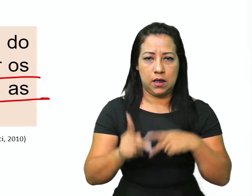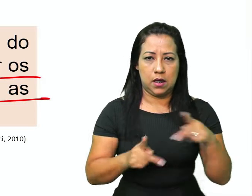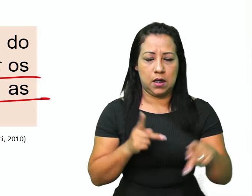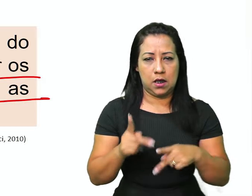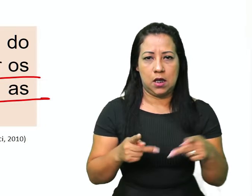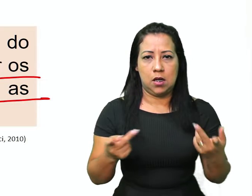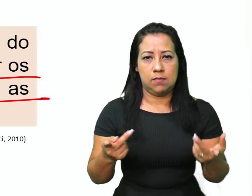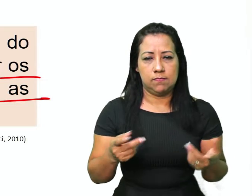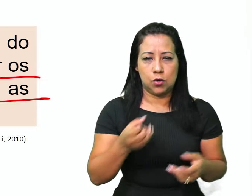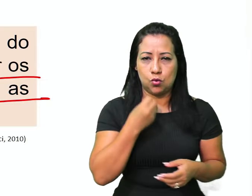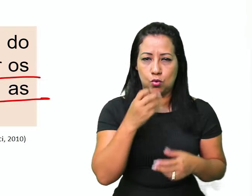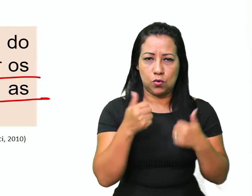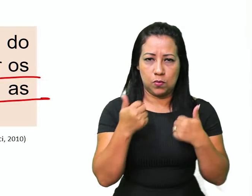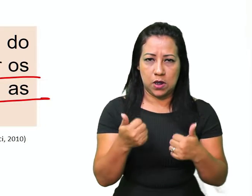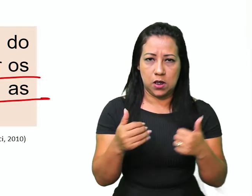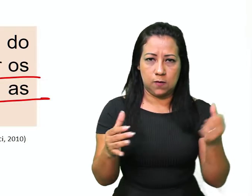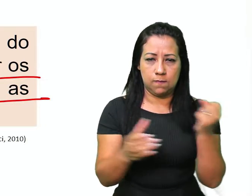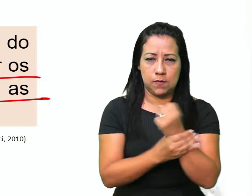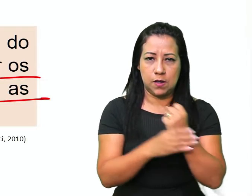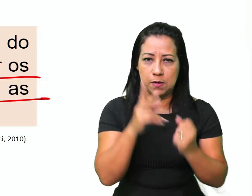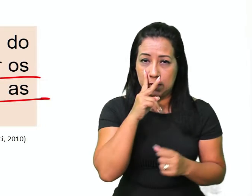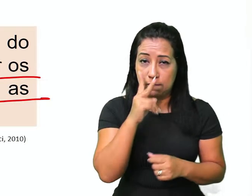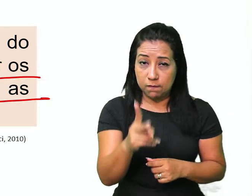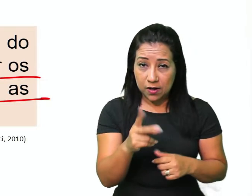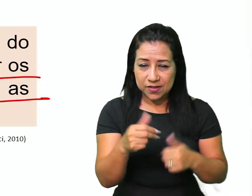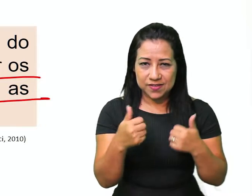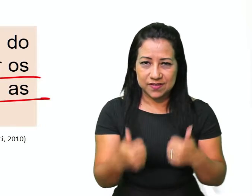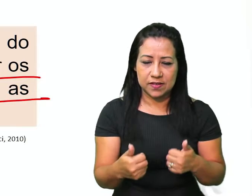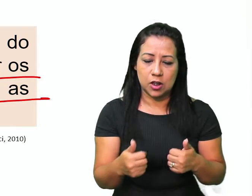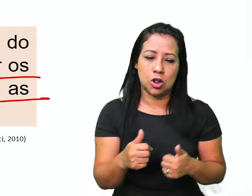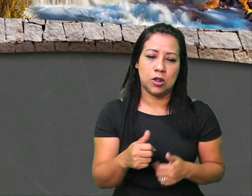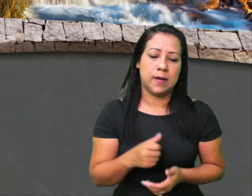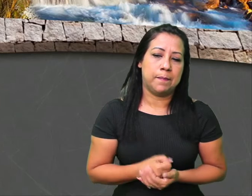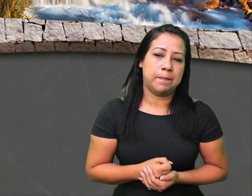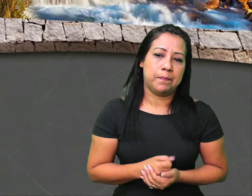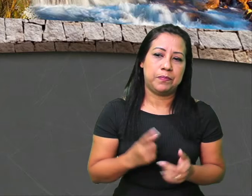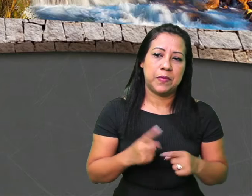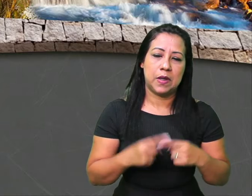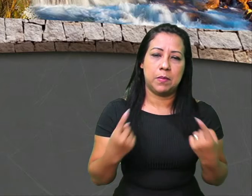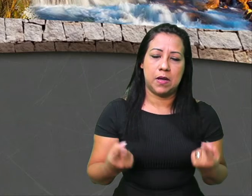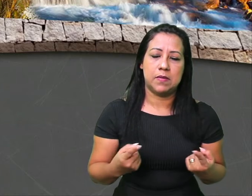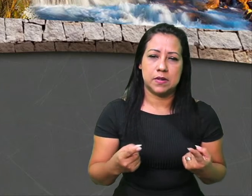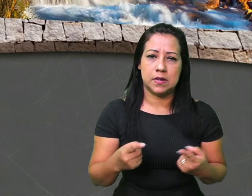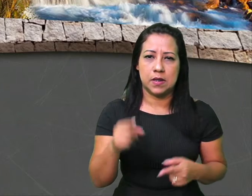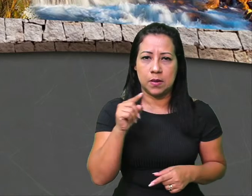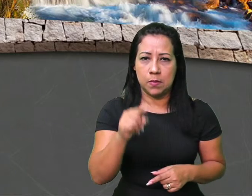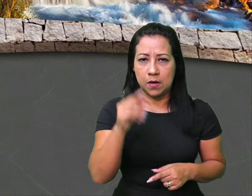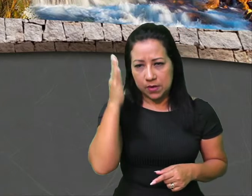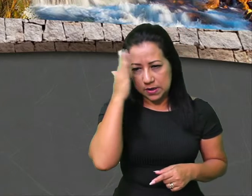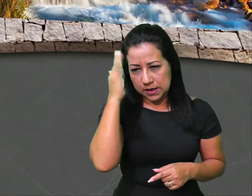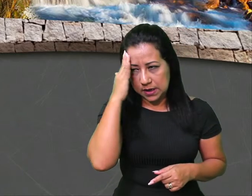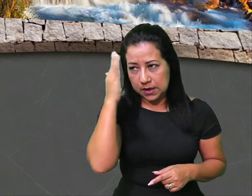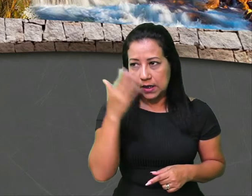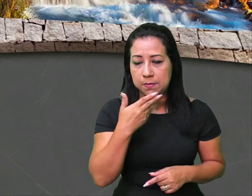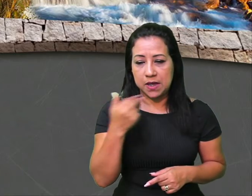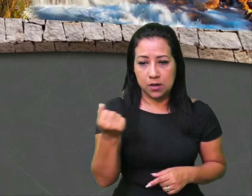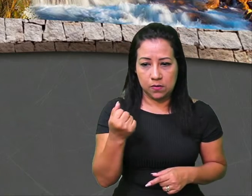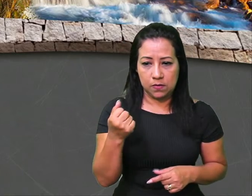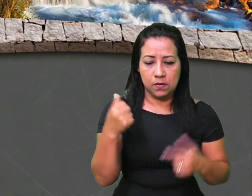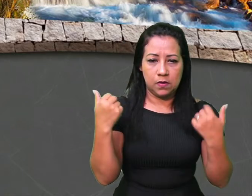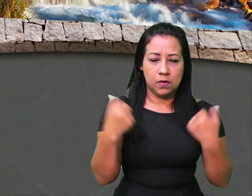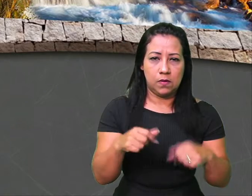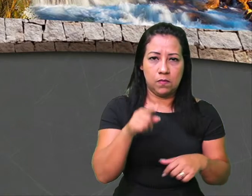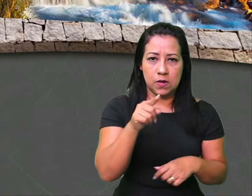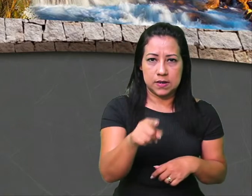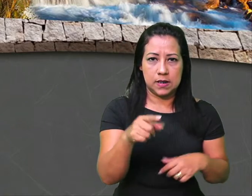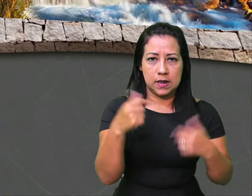Que ótimo! Mas para você entender melhor isso ainda para o Enem, você precisa entender isso aqui.